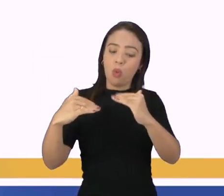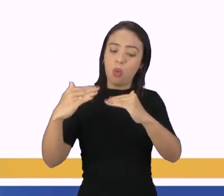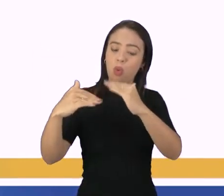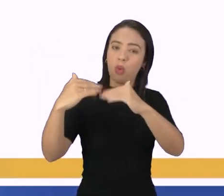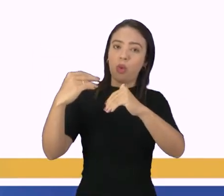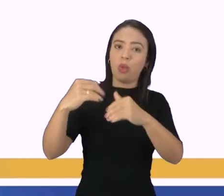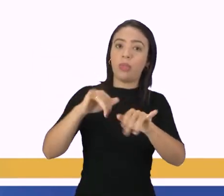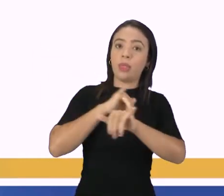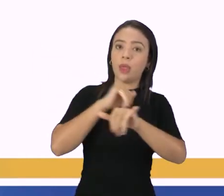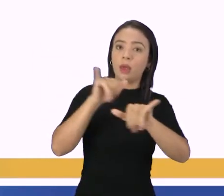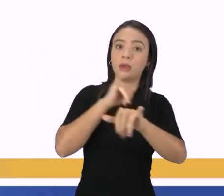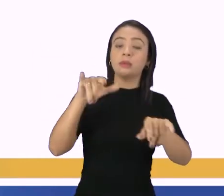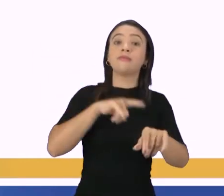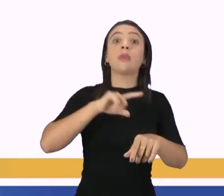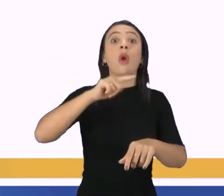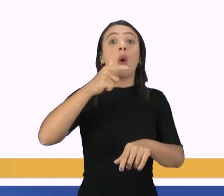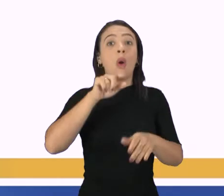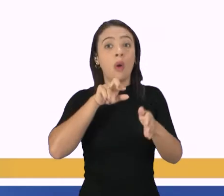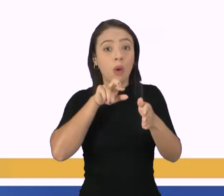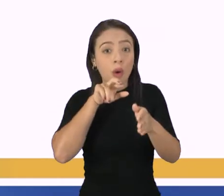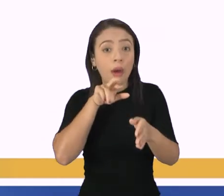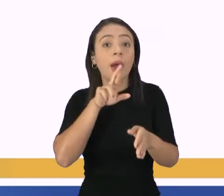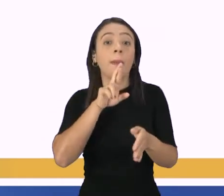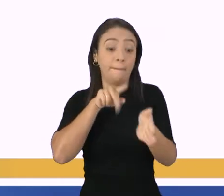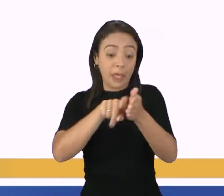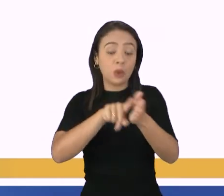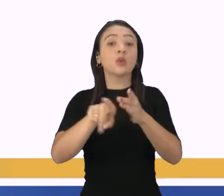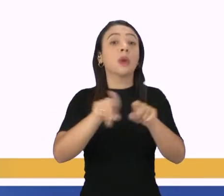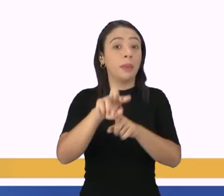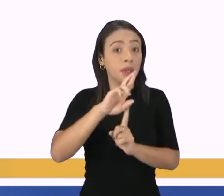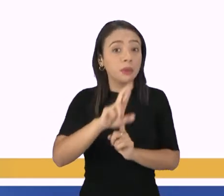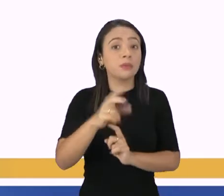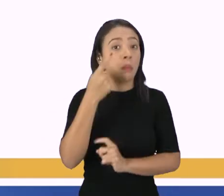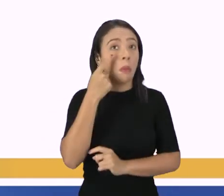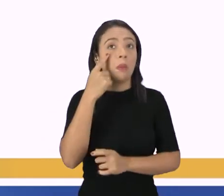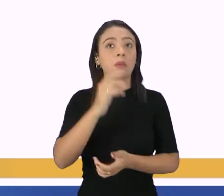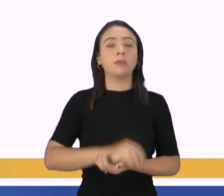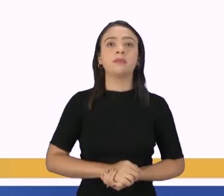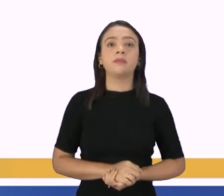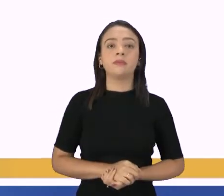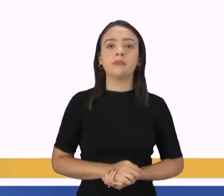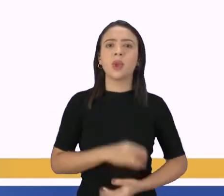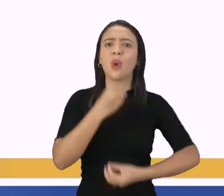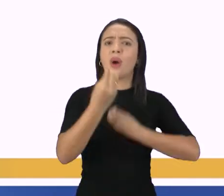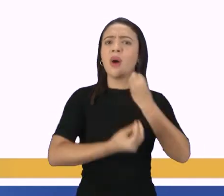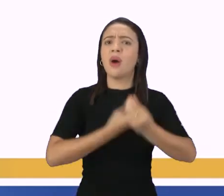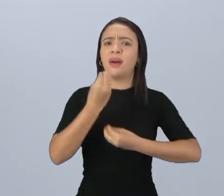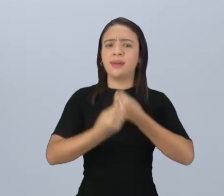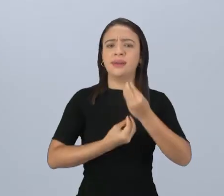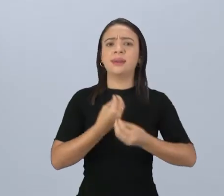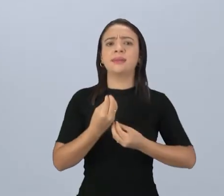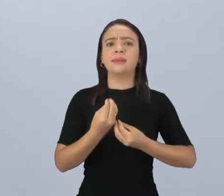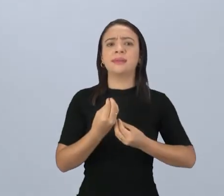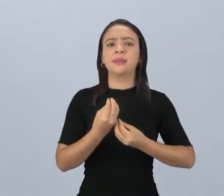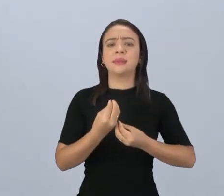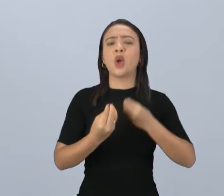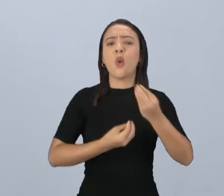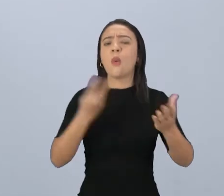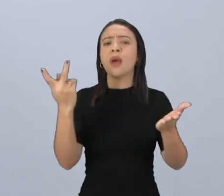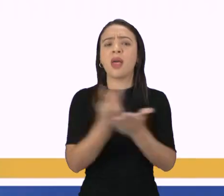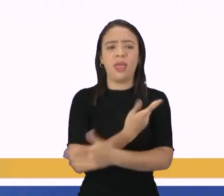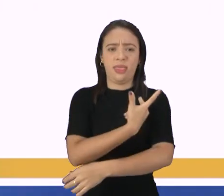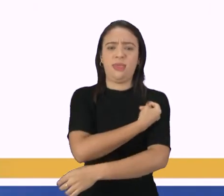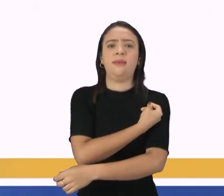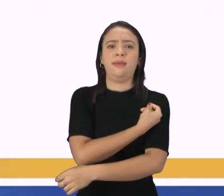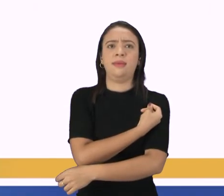onde nós encontraremos outras respostas, como por exemplo, observe. Como? Como está acontecendo a